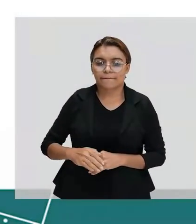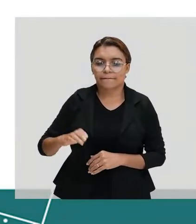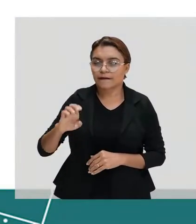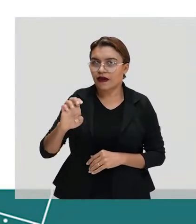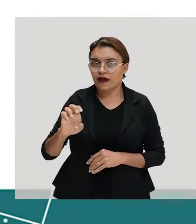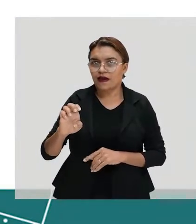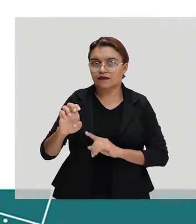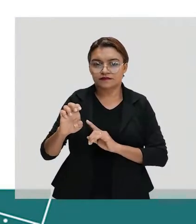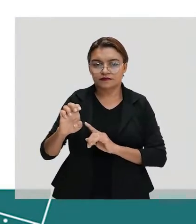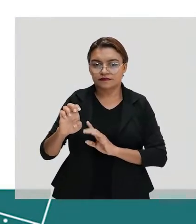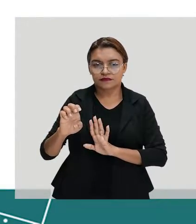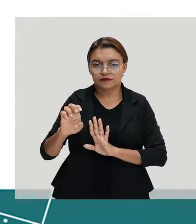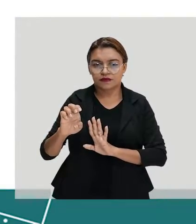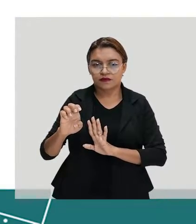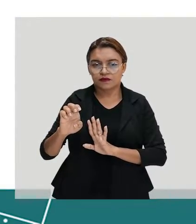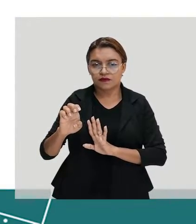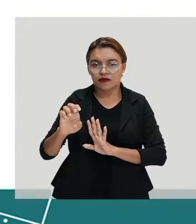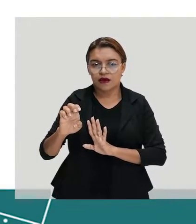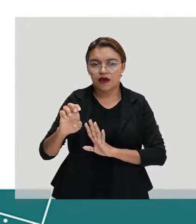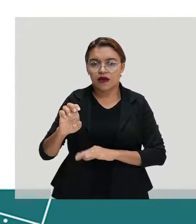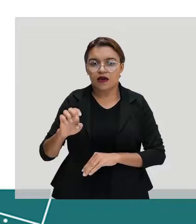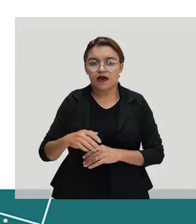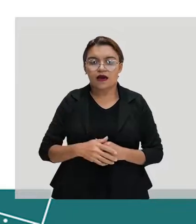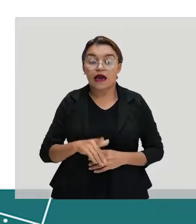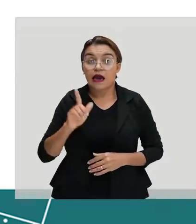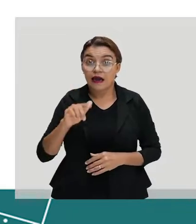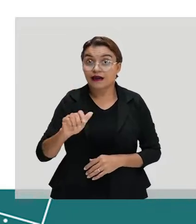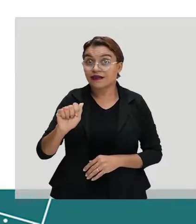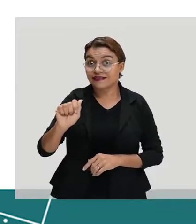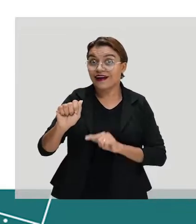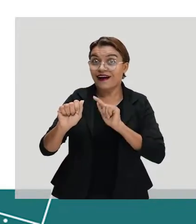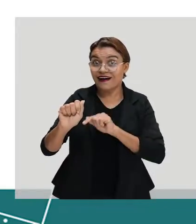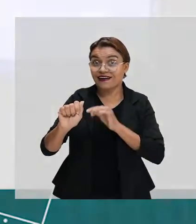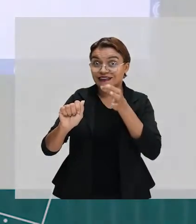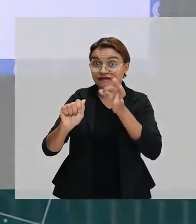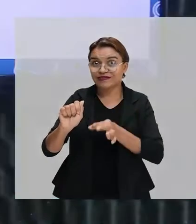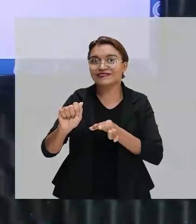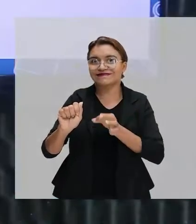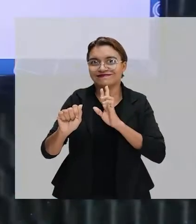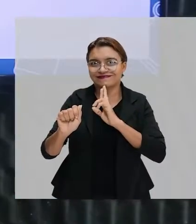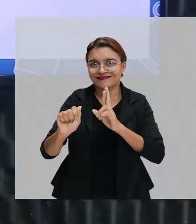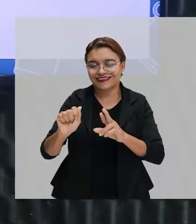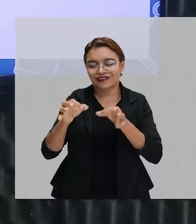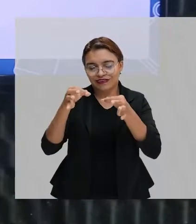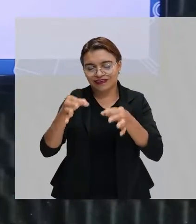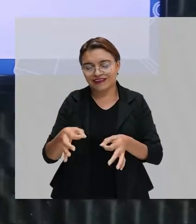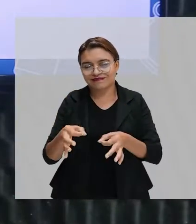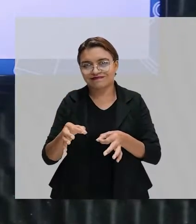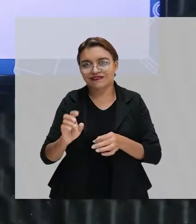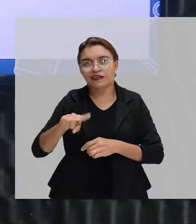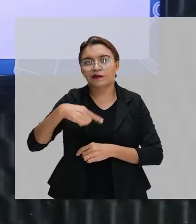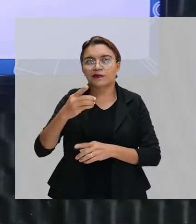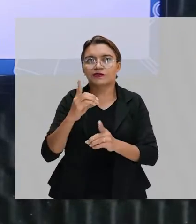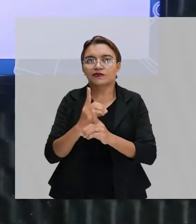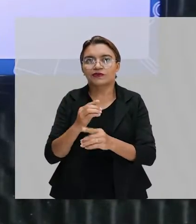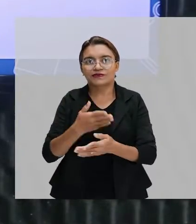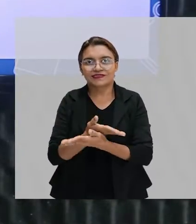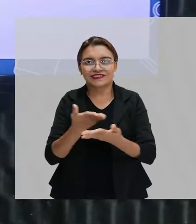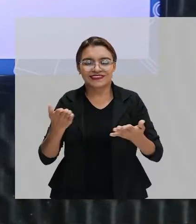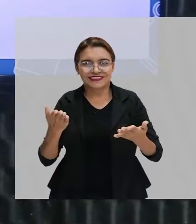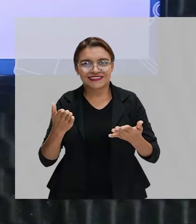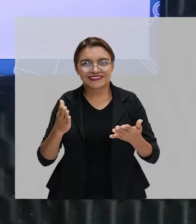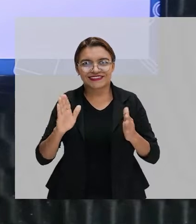produtividade também não era o que é ampliar a interação social Então galera vou ficando por aqui até a nossa próxima aula